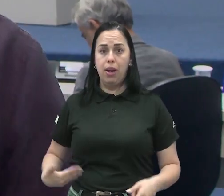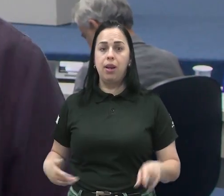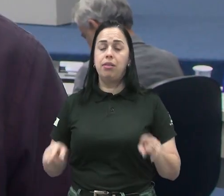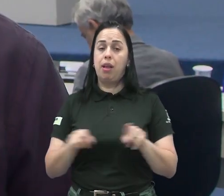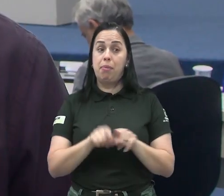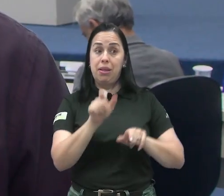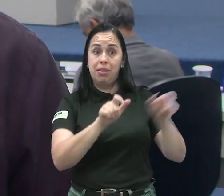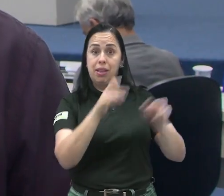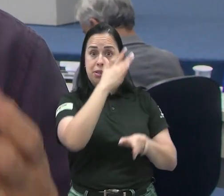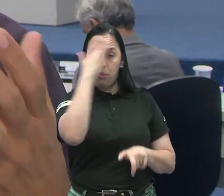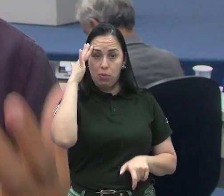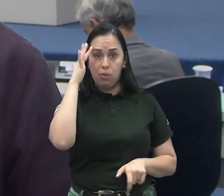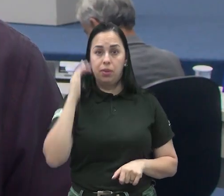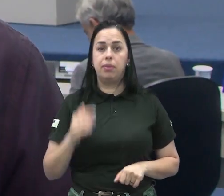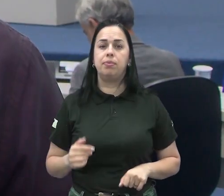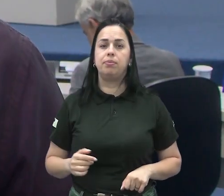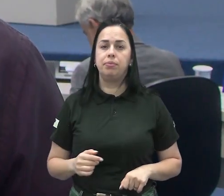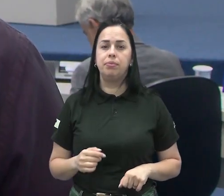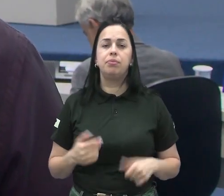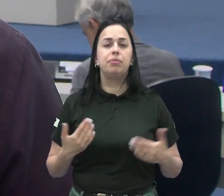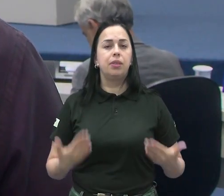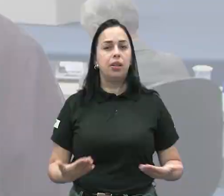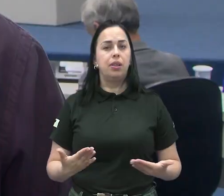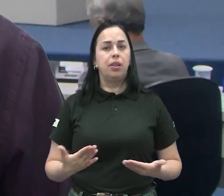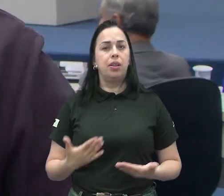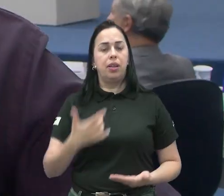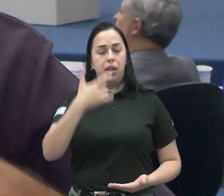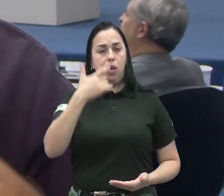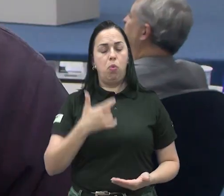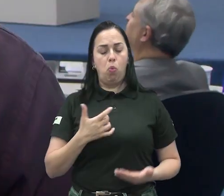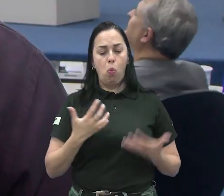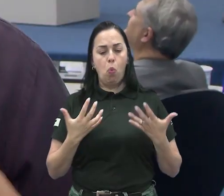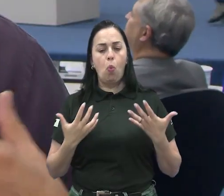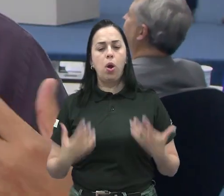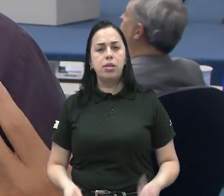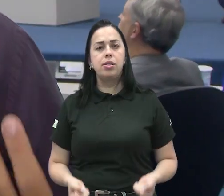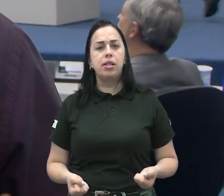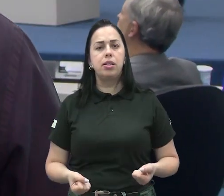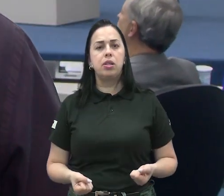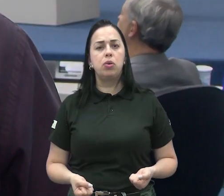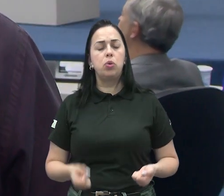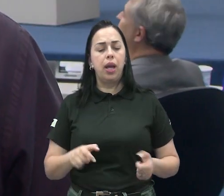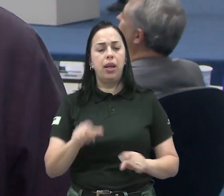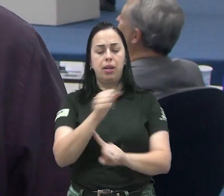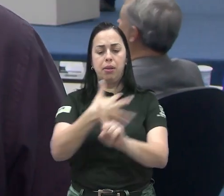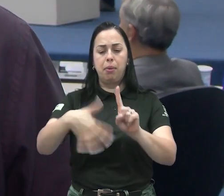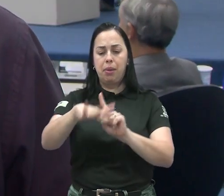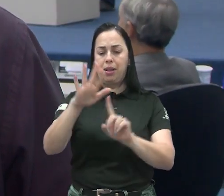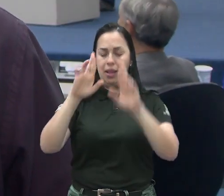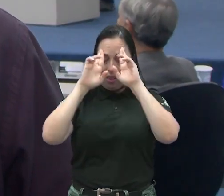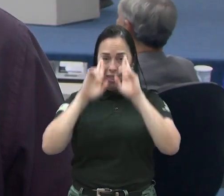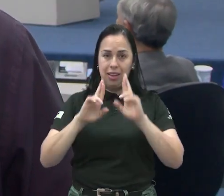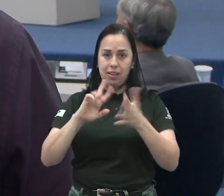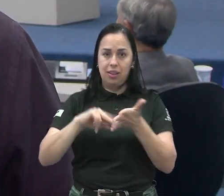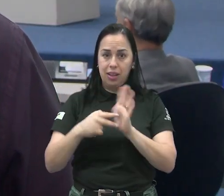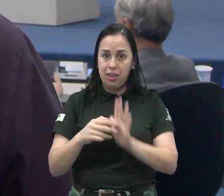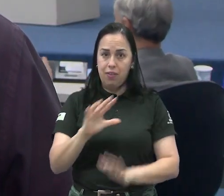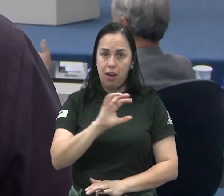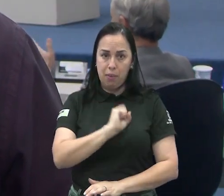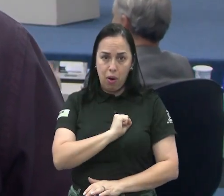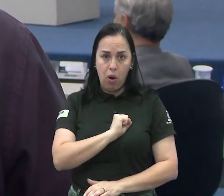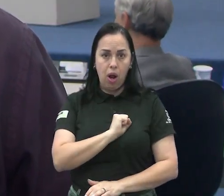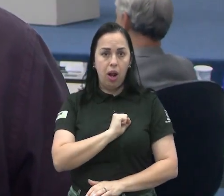só do poder público, mas do cidadão de São José dos Campos. Se eu assumir a crença de que respeitar o meio ambiente é um ato de